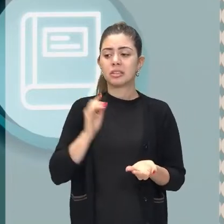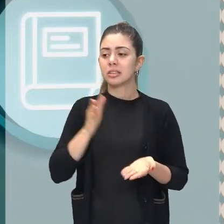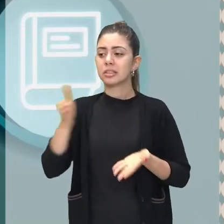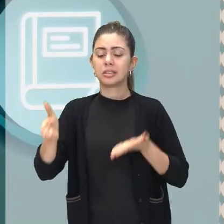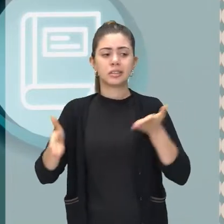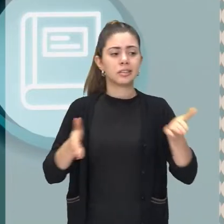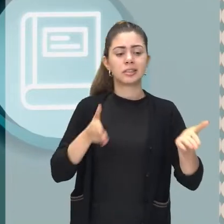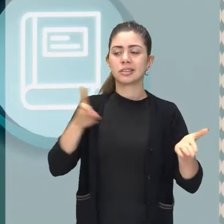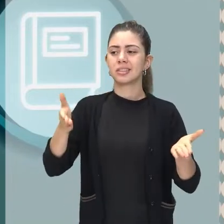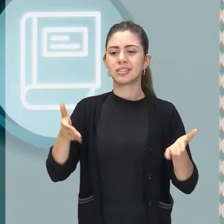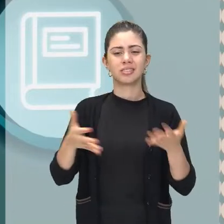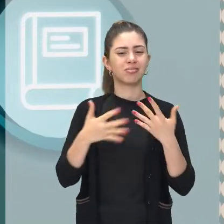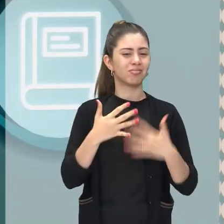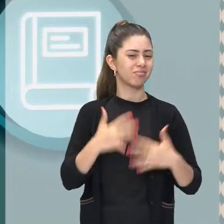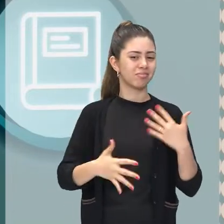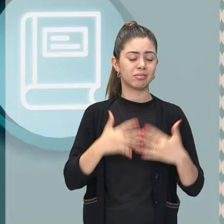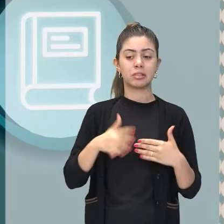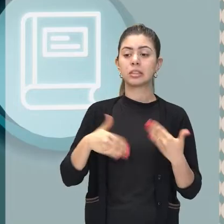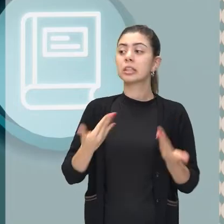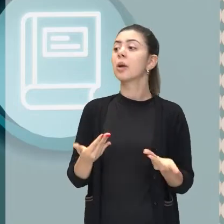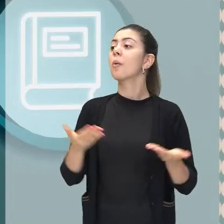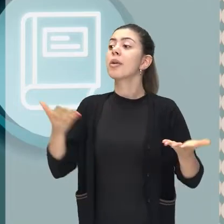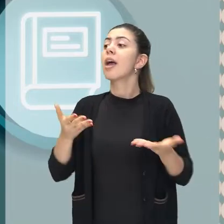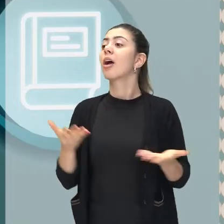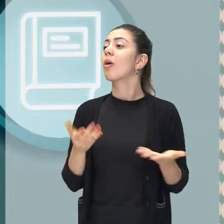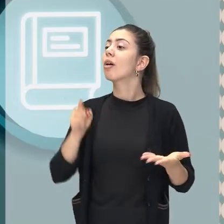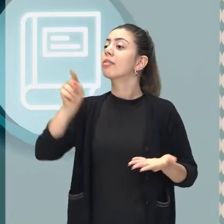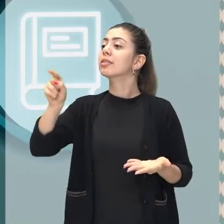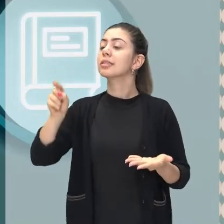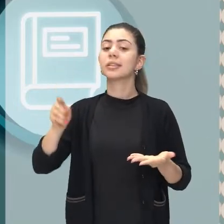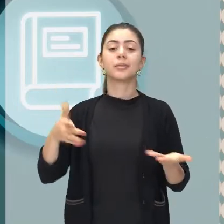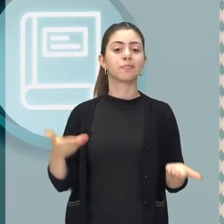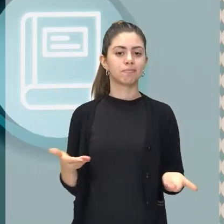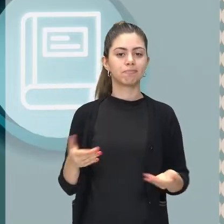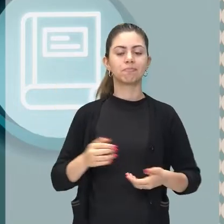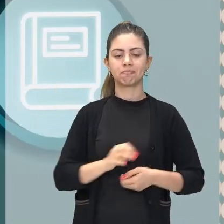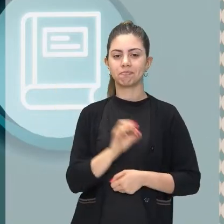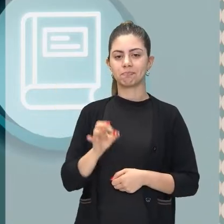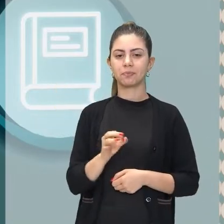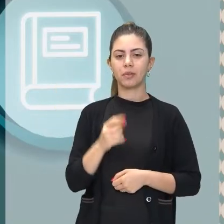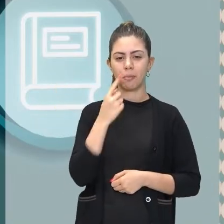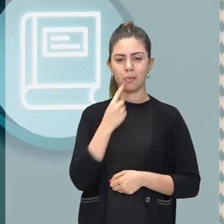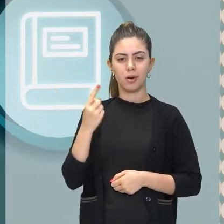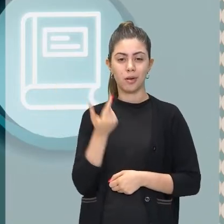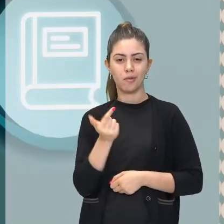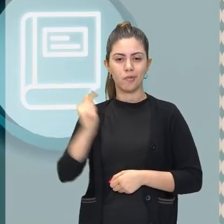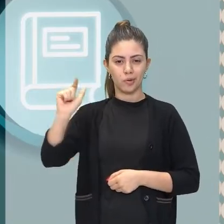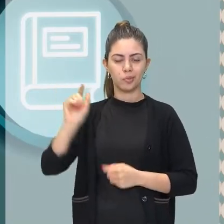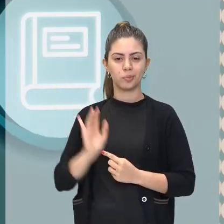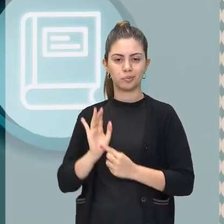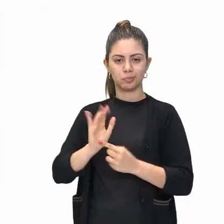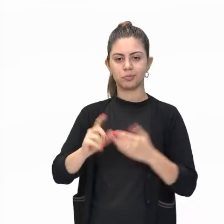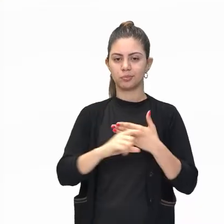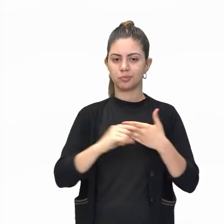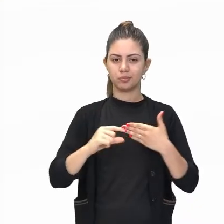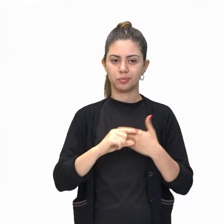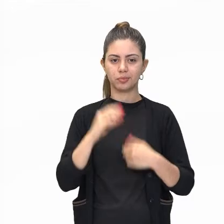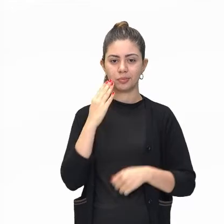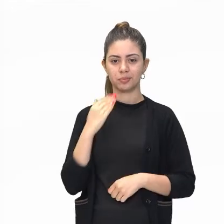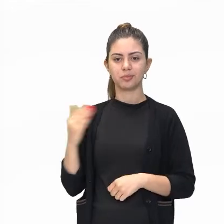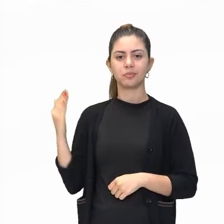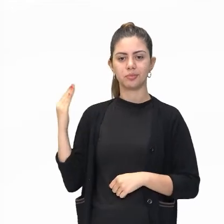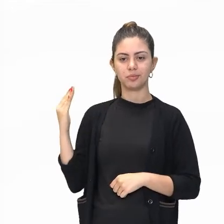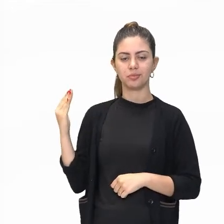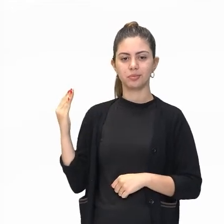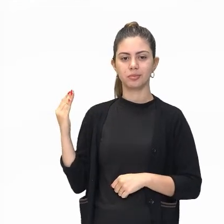isso que ele fica, e agora, José? E agora você? Certo? Outro escritor aqui que eu trago para vocês, vamos lá